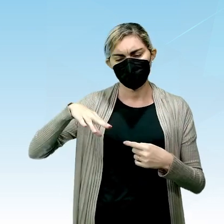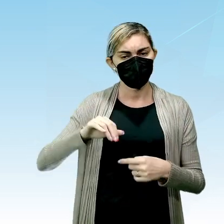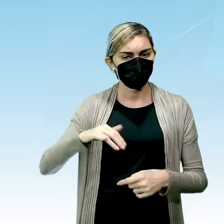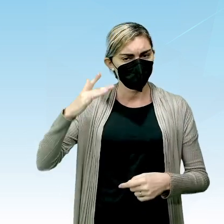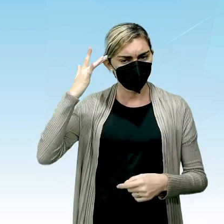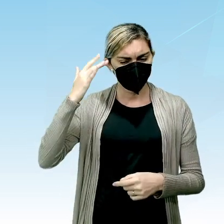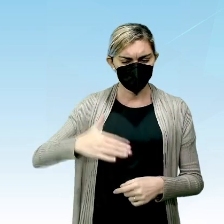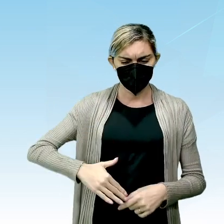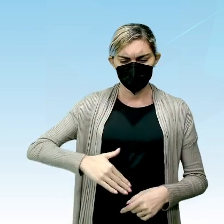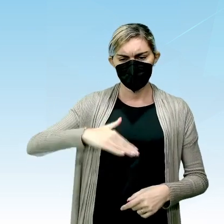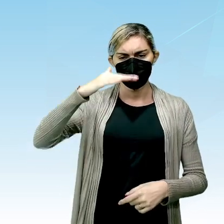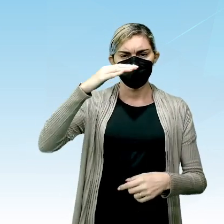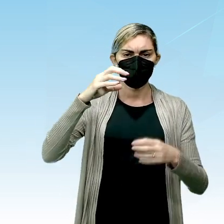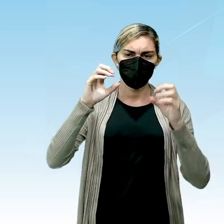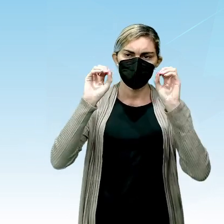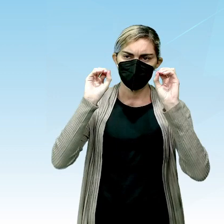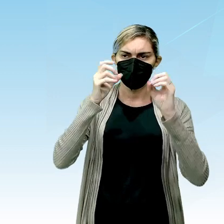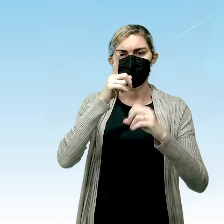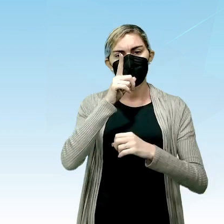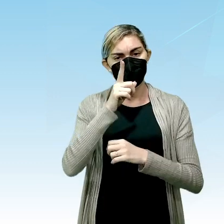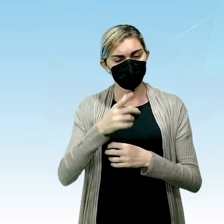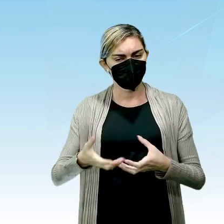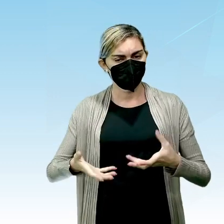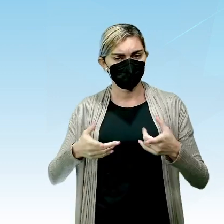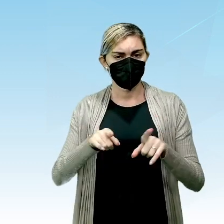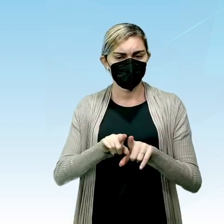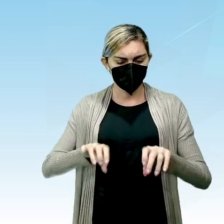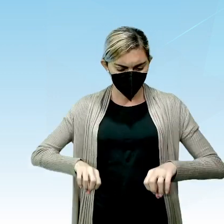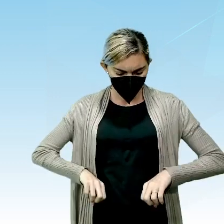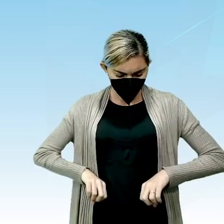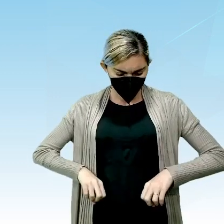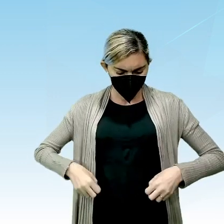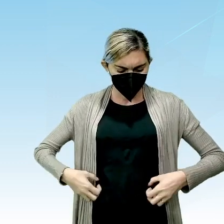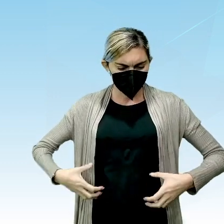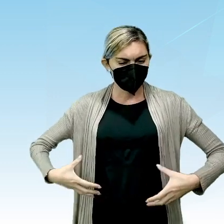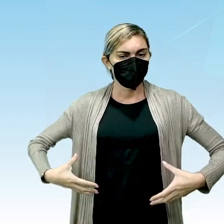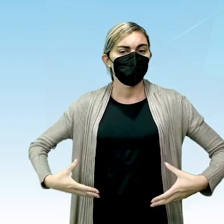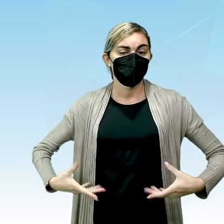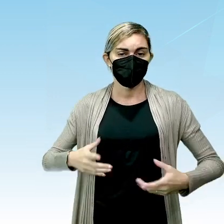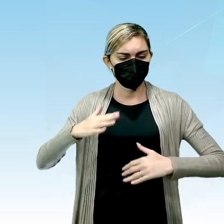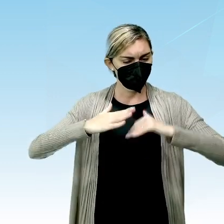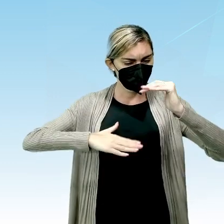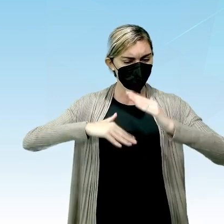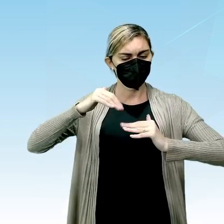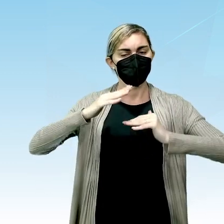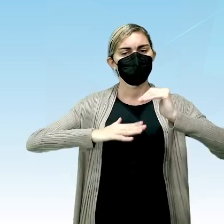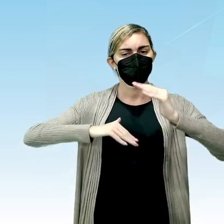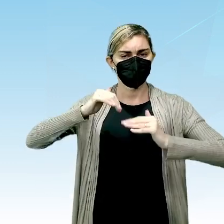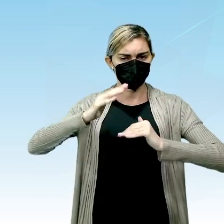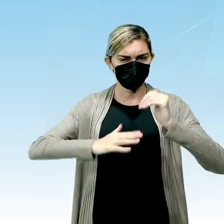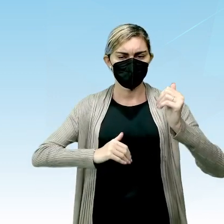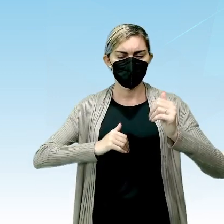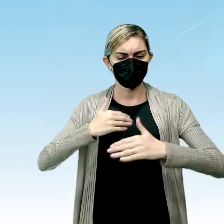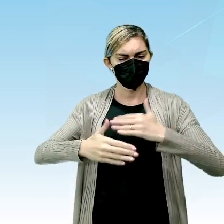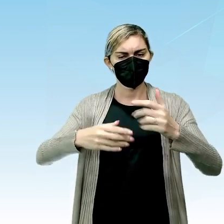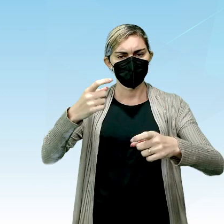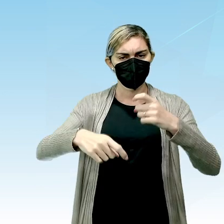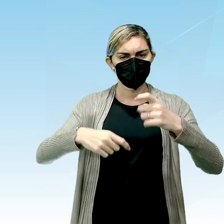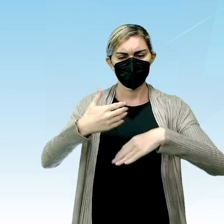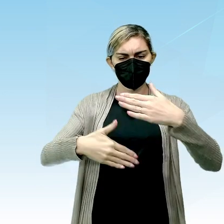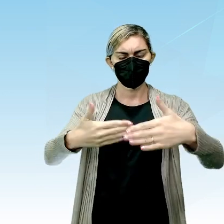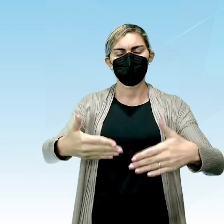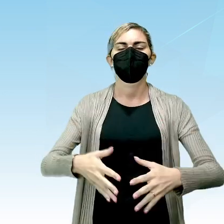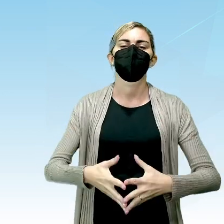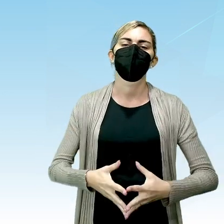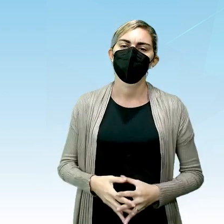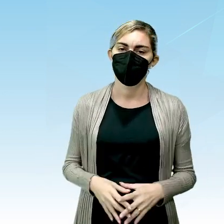amadurecimento dos testículos e também dos ovários, aquisição da capacidade e da reprodução.